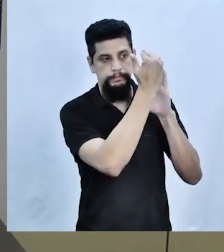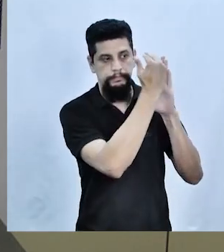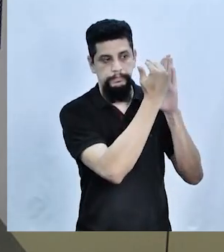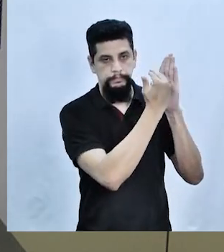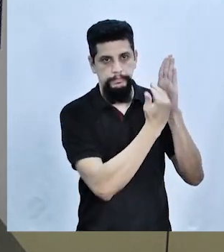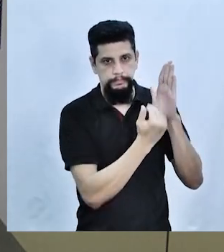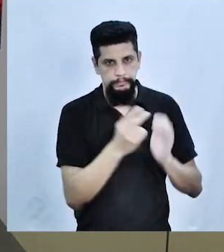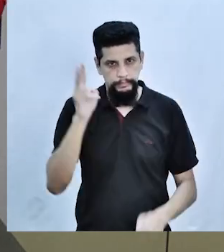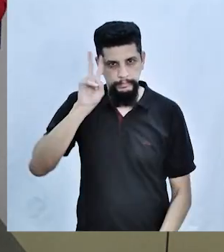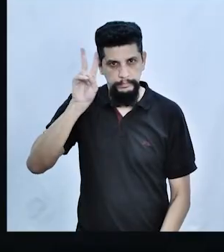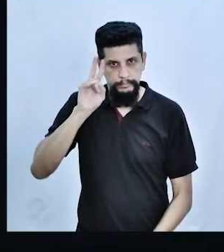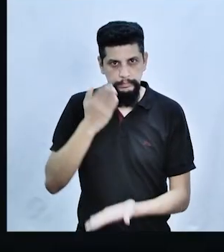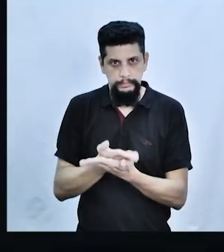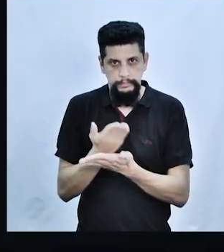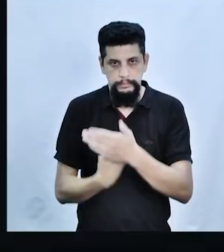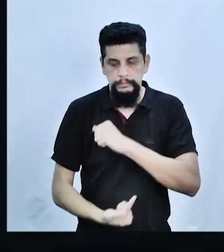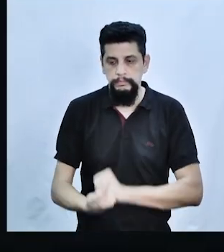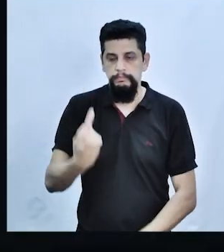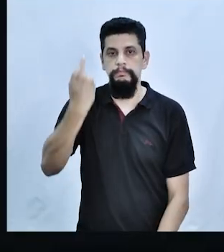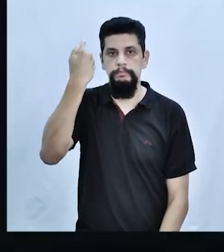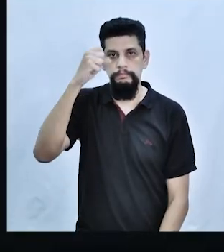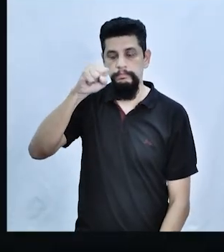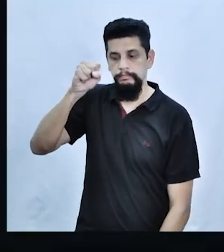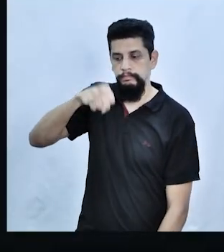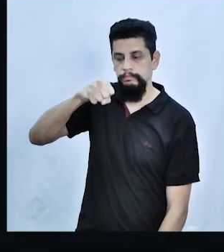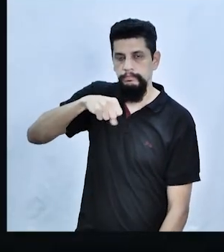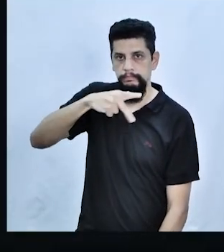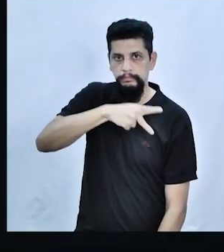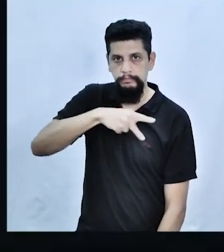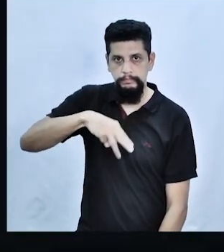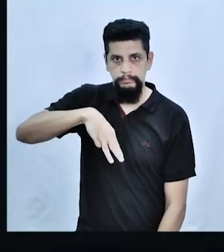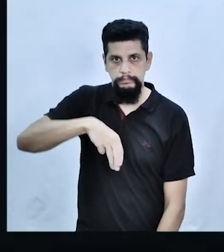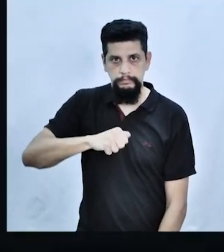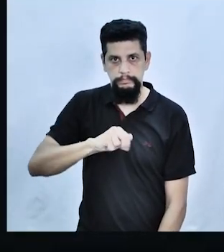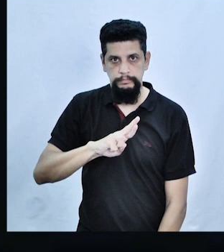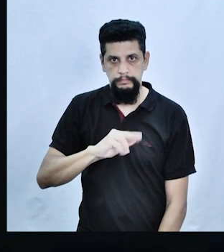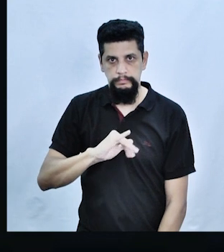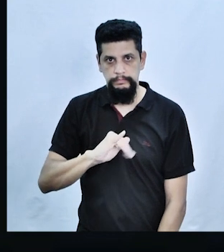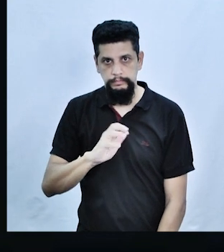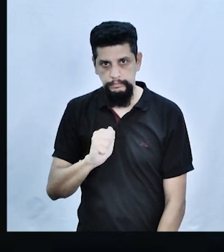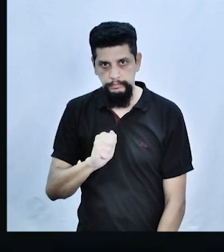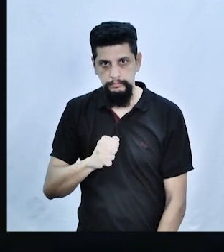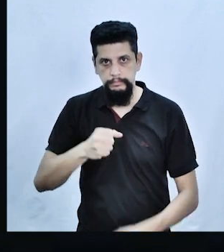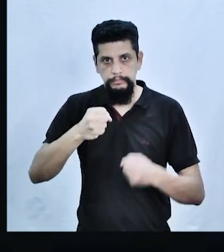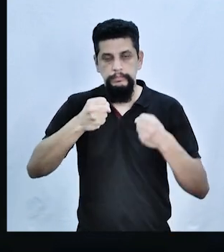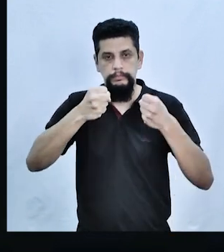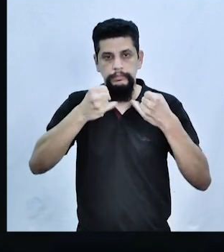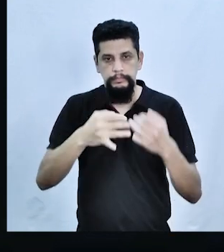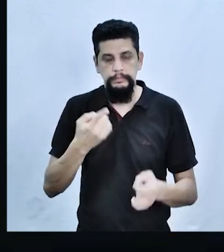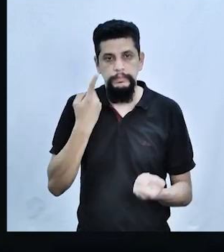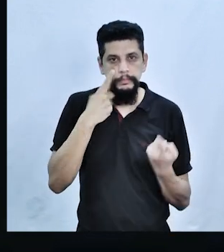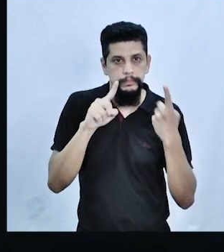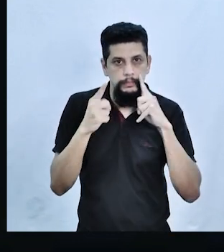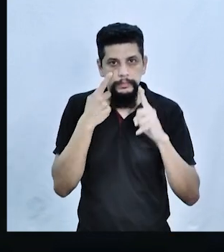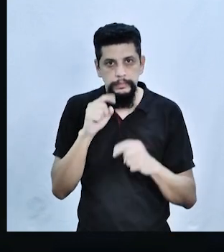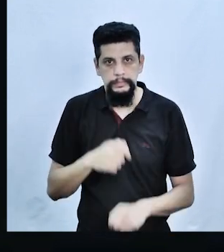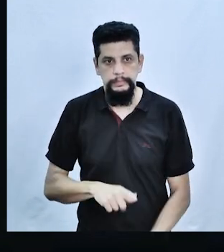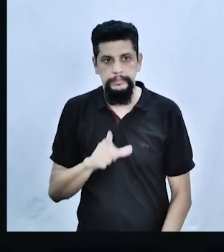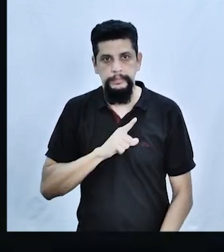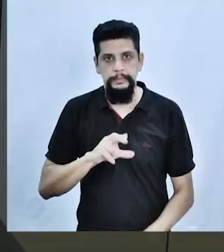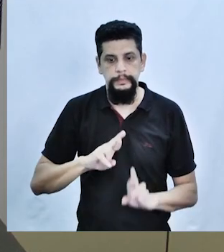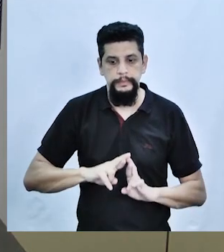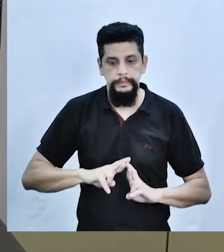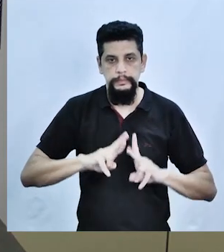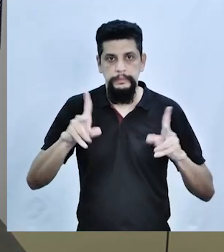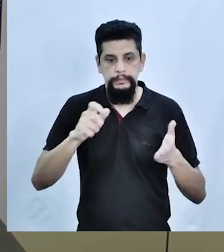na nossa rotina. Nós recordamos a aula anterior? Sim, que a professora Márcia nos trouxe, né? Isso. Descobrimos que